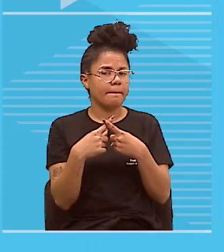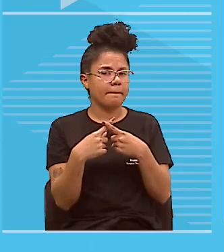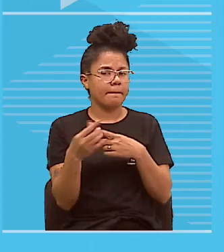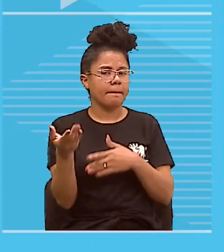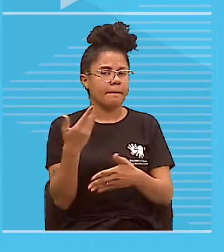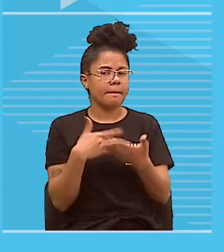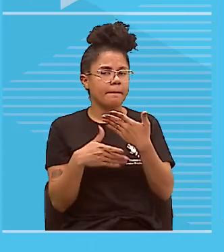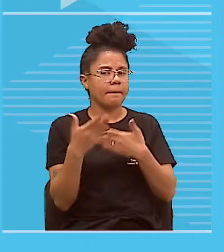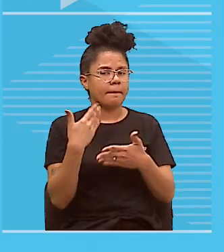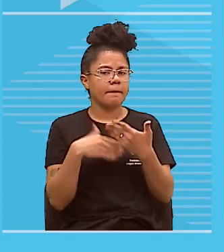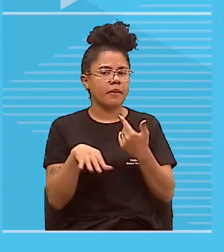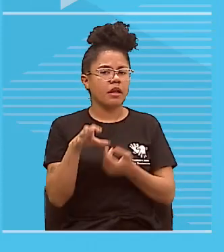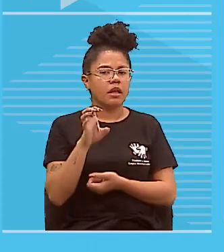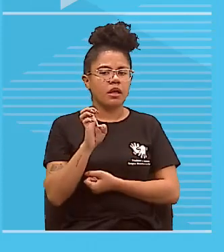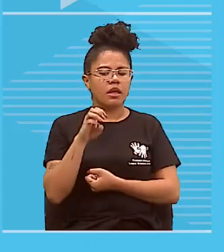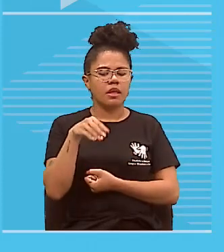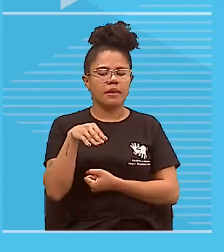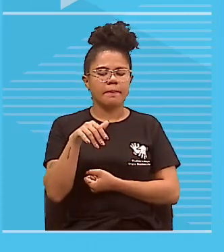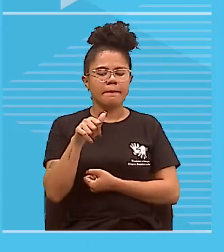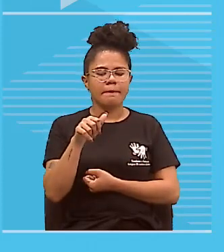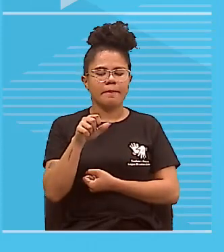hemácias.